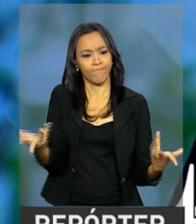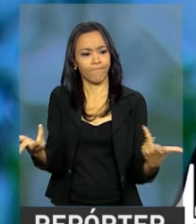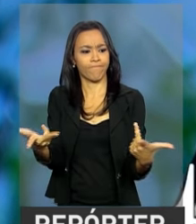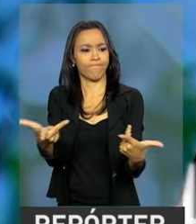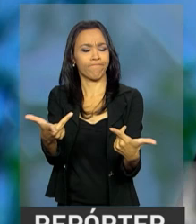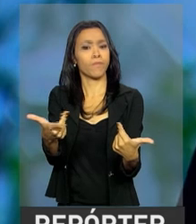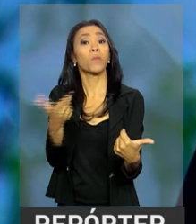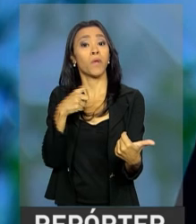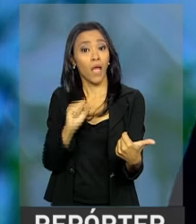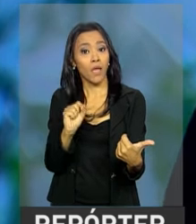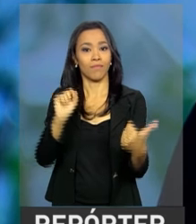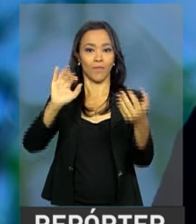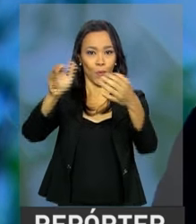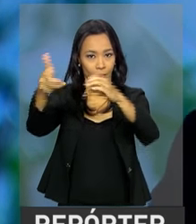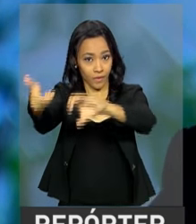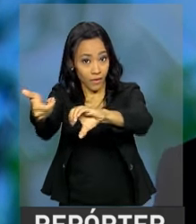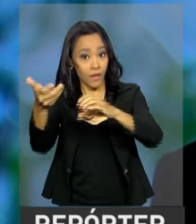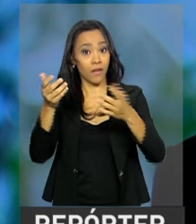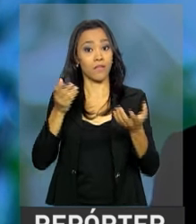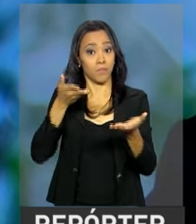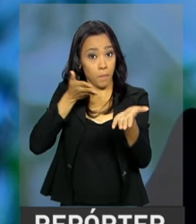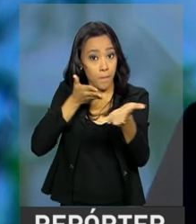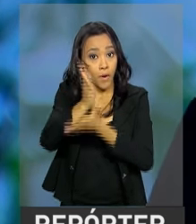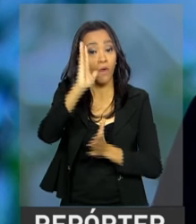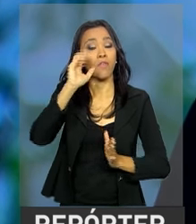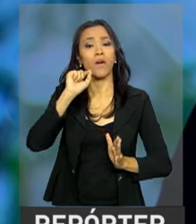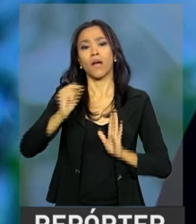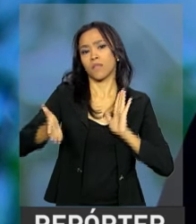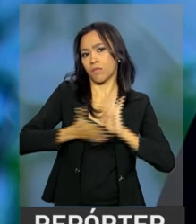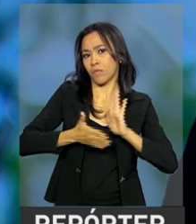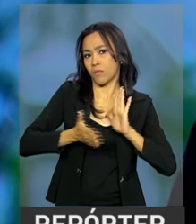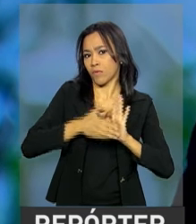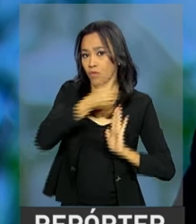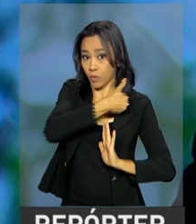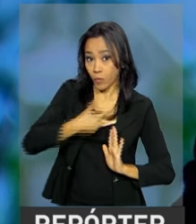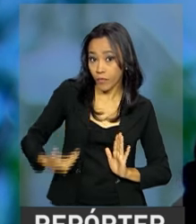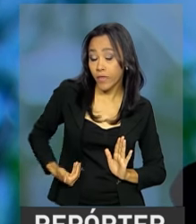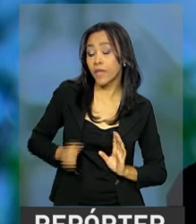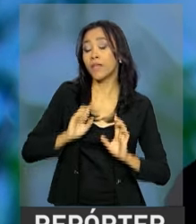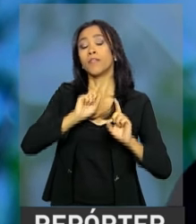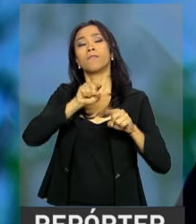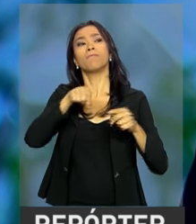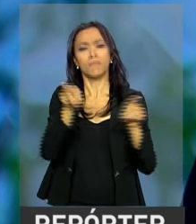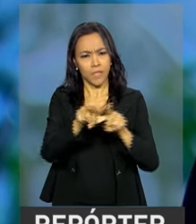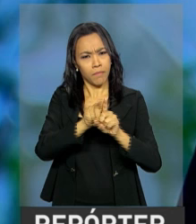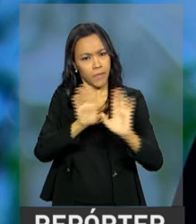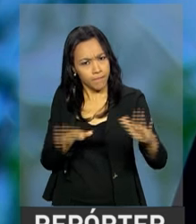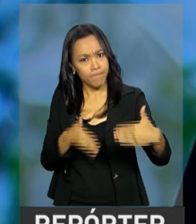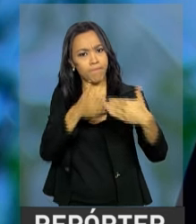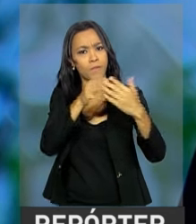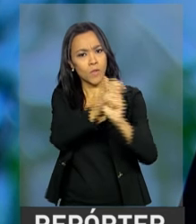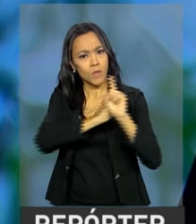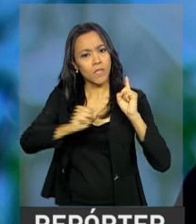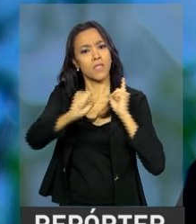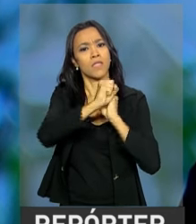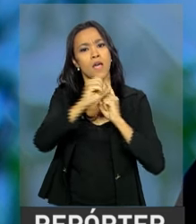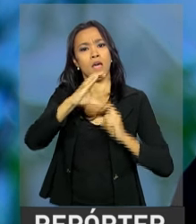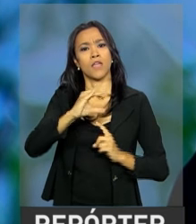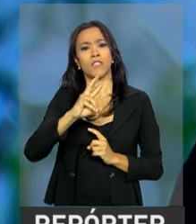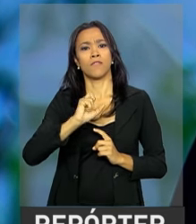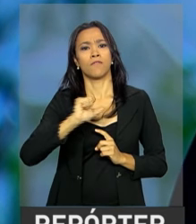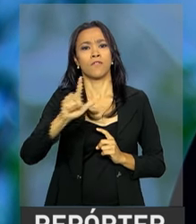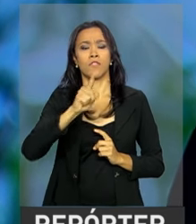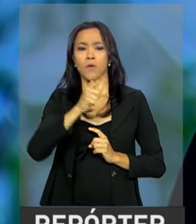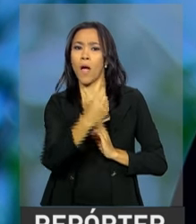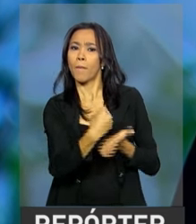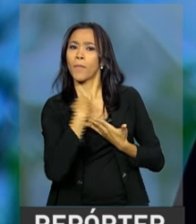o Congresso Nacional para aprovar as questões do governo, com a sociedade civil em geral, para ter o